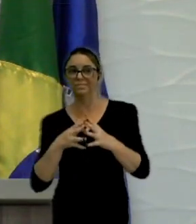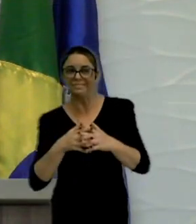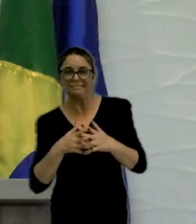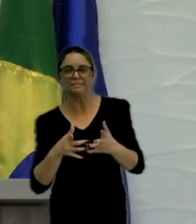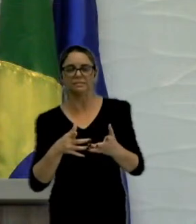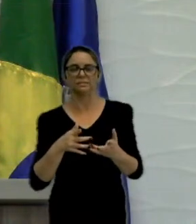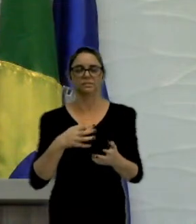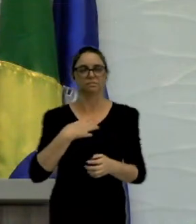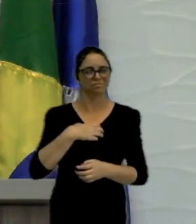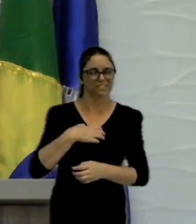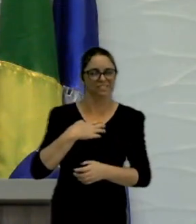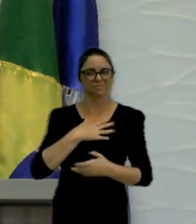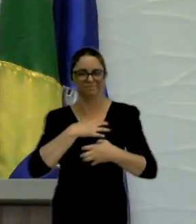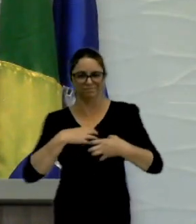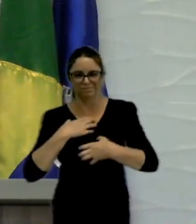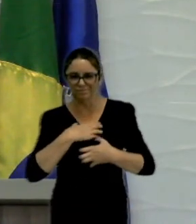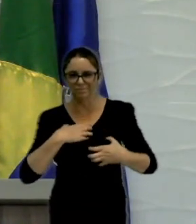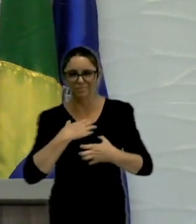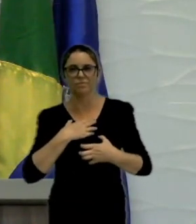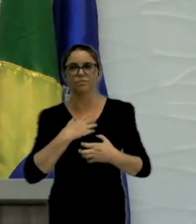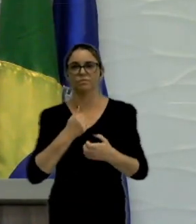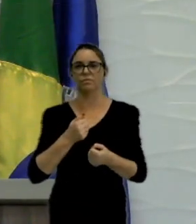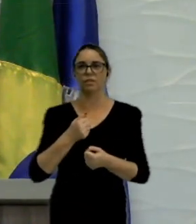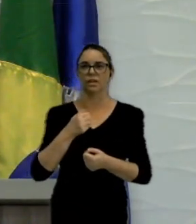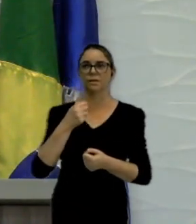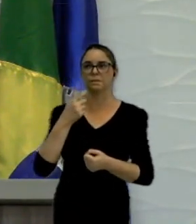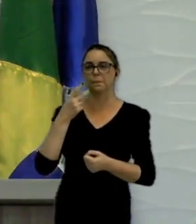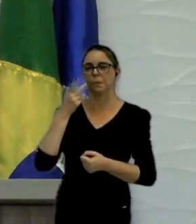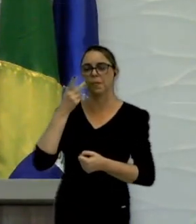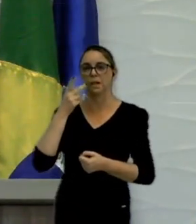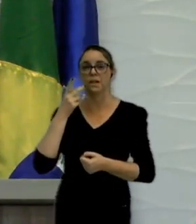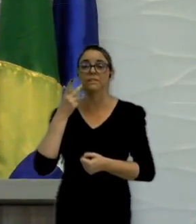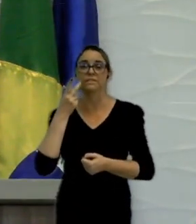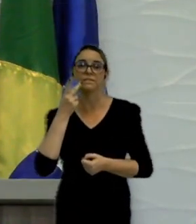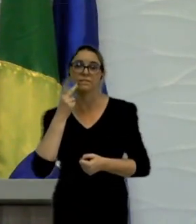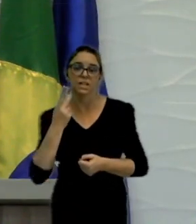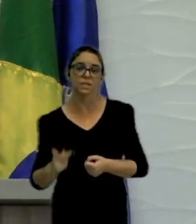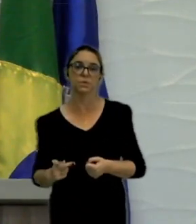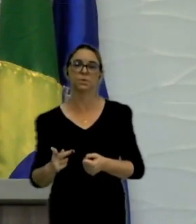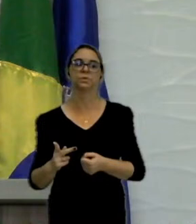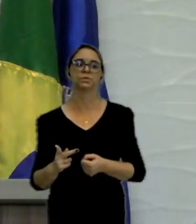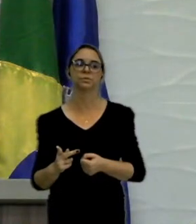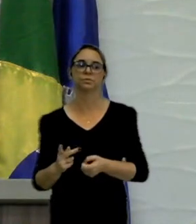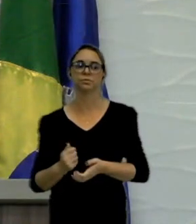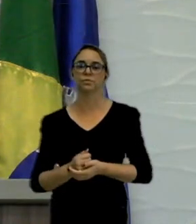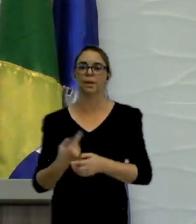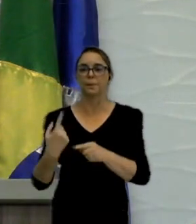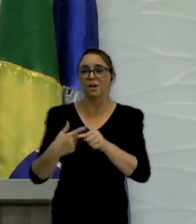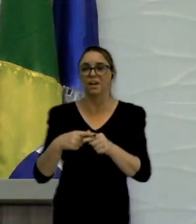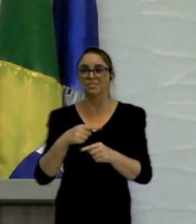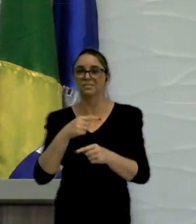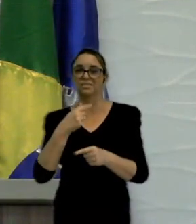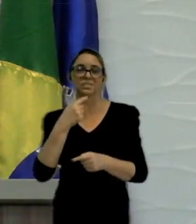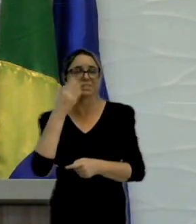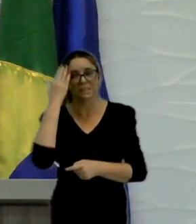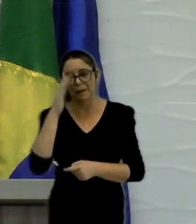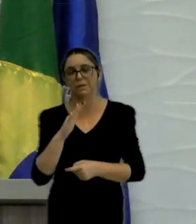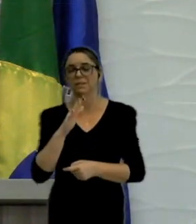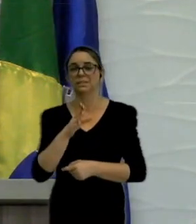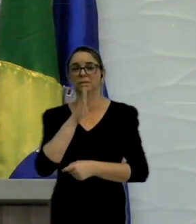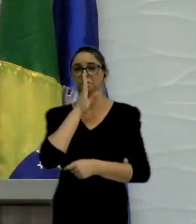preocupado, estressado, o vereador Evandro Marinho da Silva, que não se contenta e não consegue ficar calado no seu